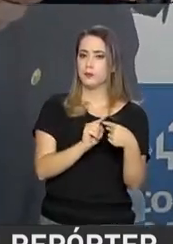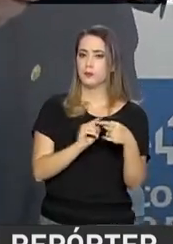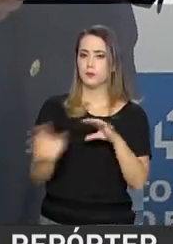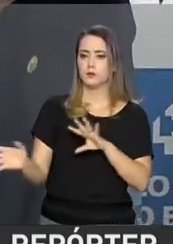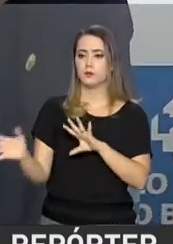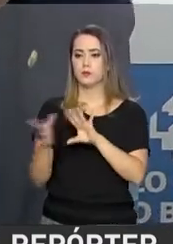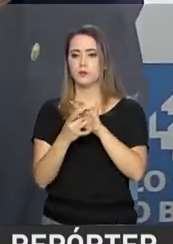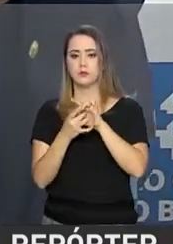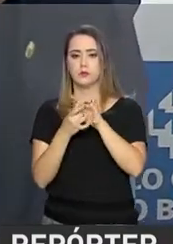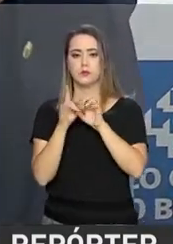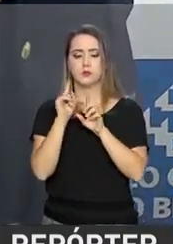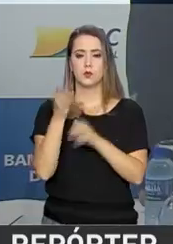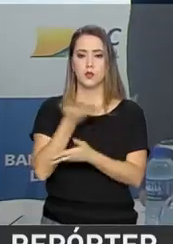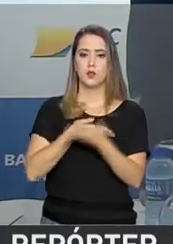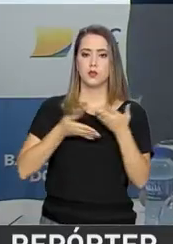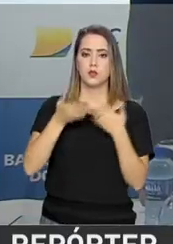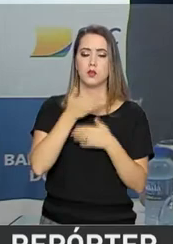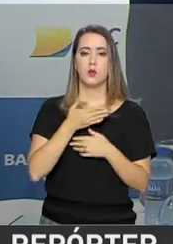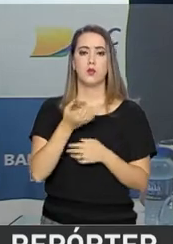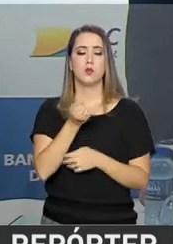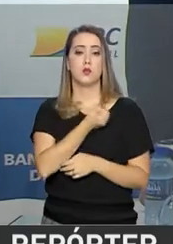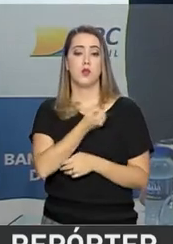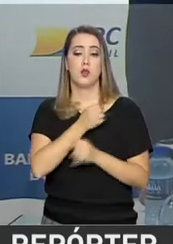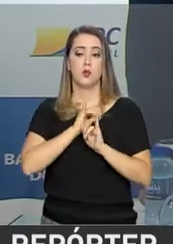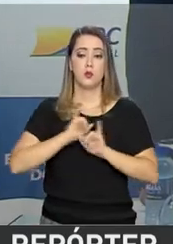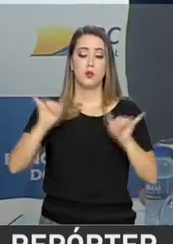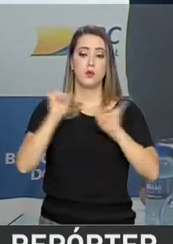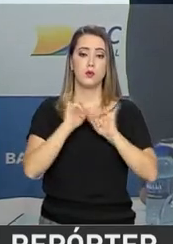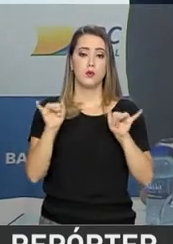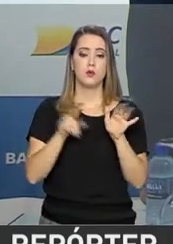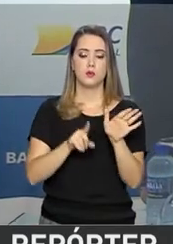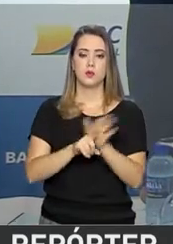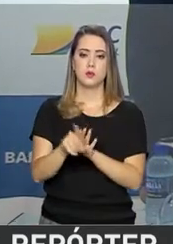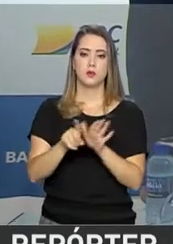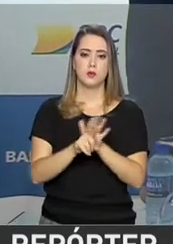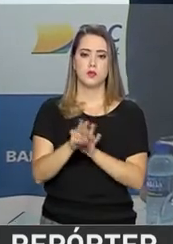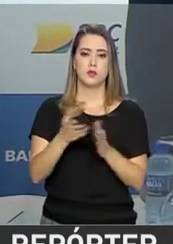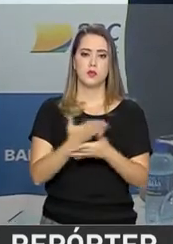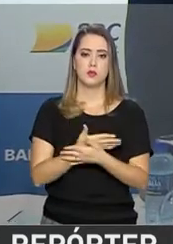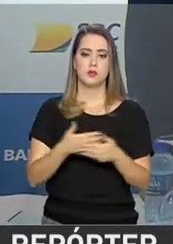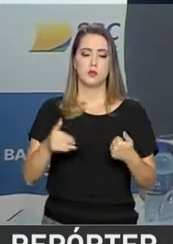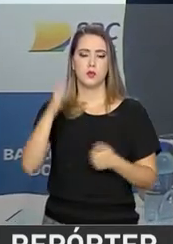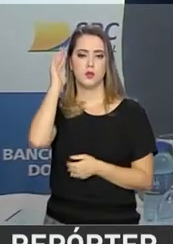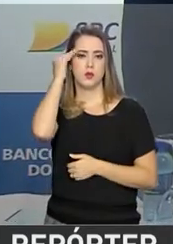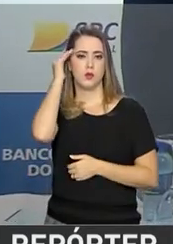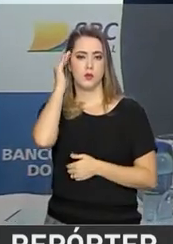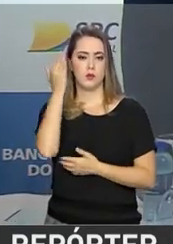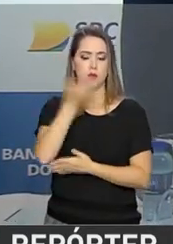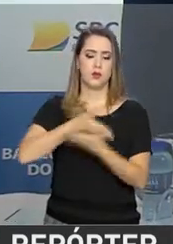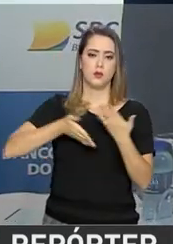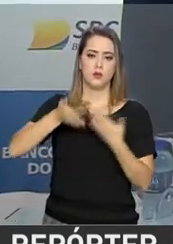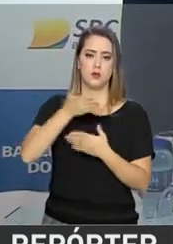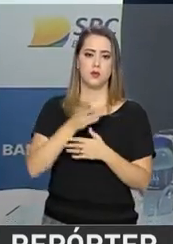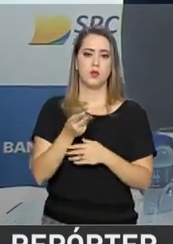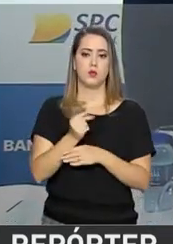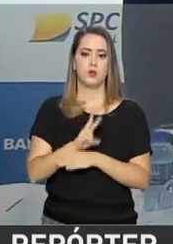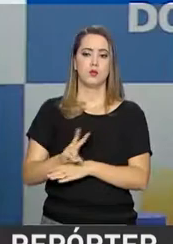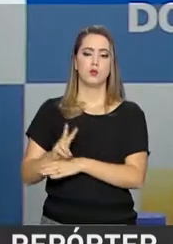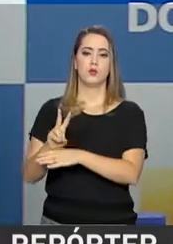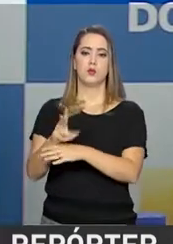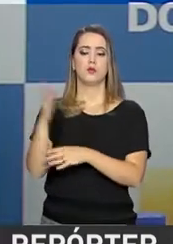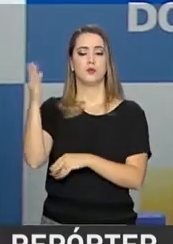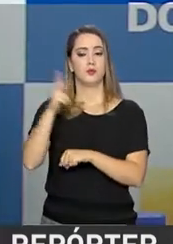parceria é compartilhar dados para produzir pesquisas que melhorem a compreensão da dinâmica do crédito no país